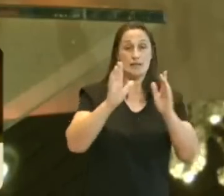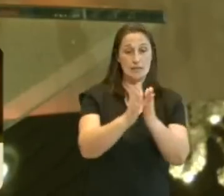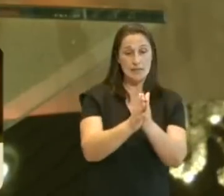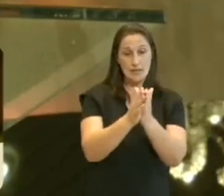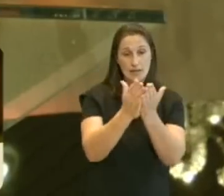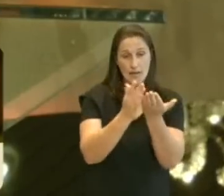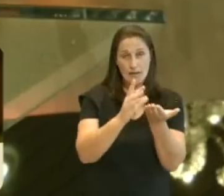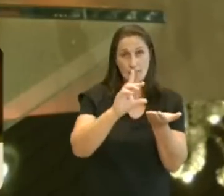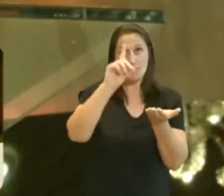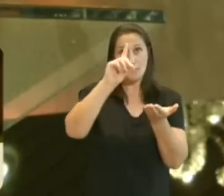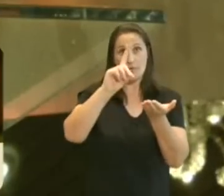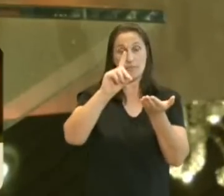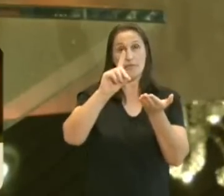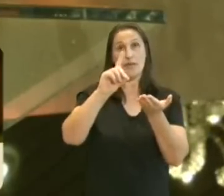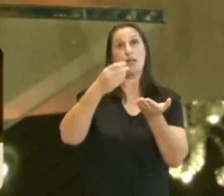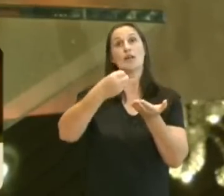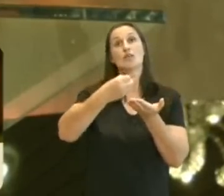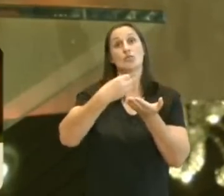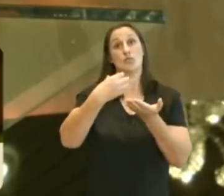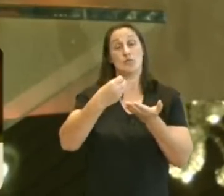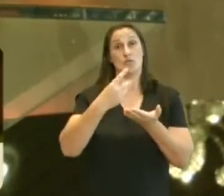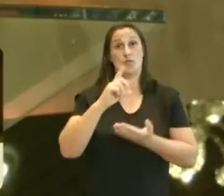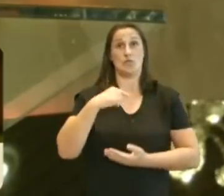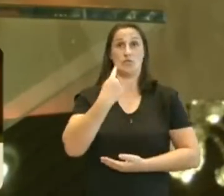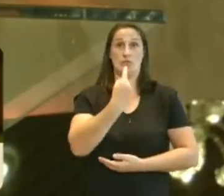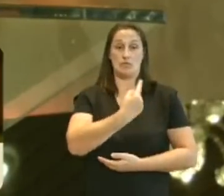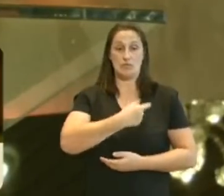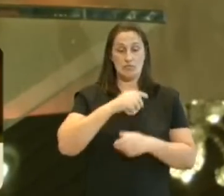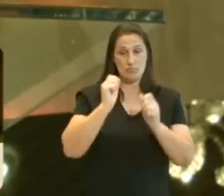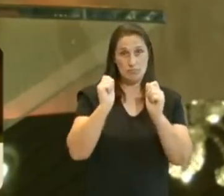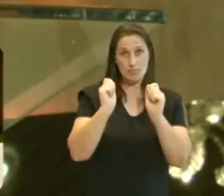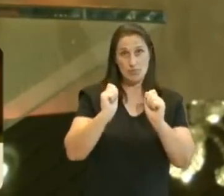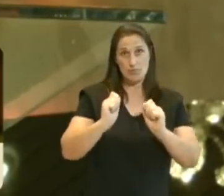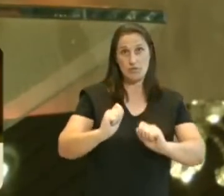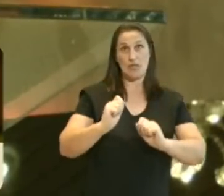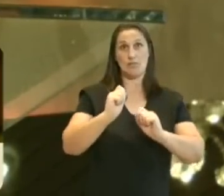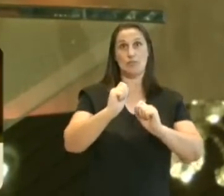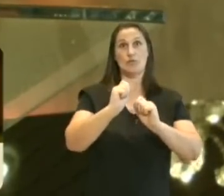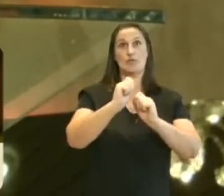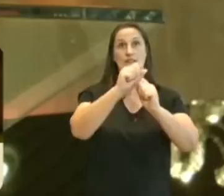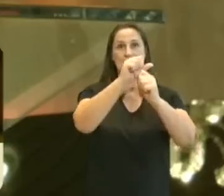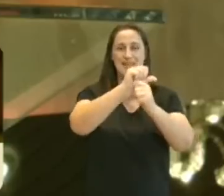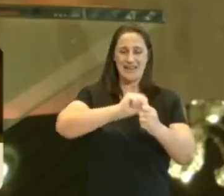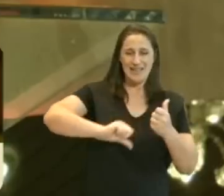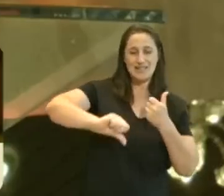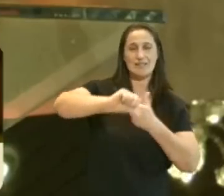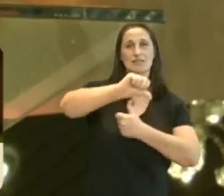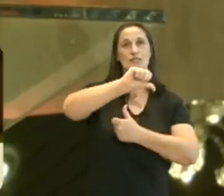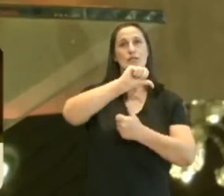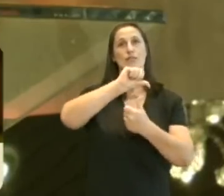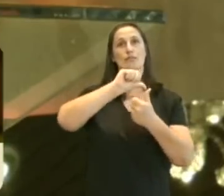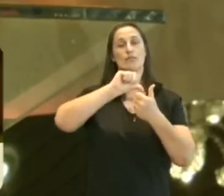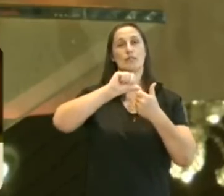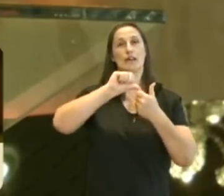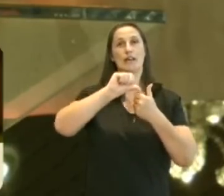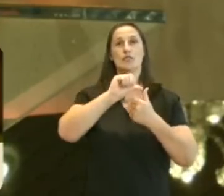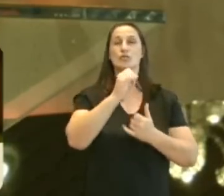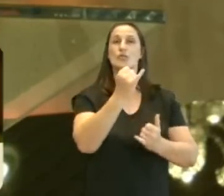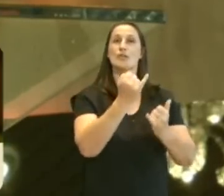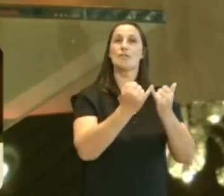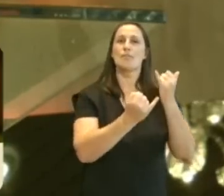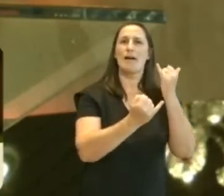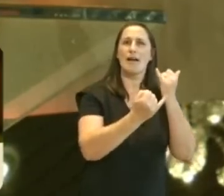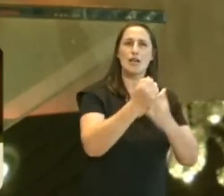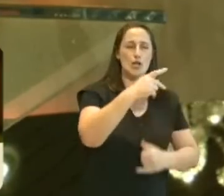Bíblia vai nos ensinar que nós podemos ser restaurados do que parecem ser as